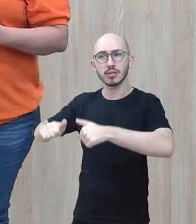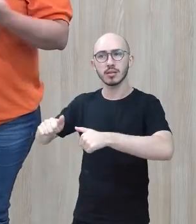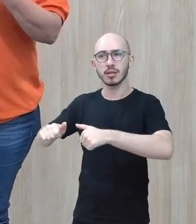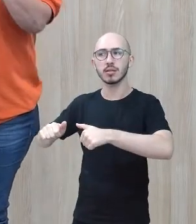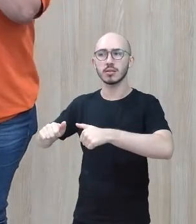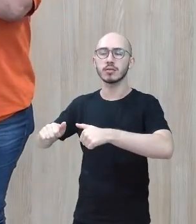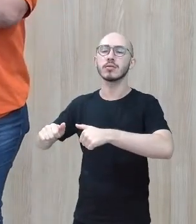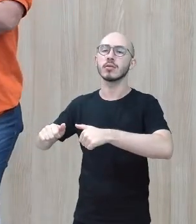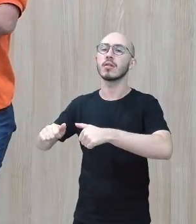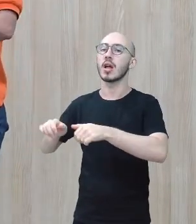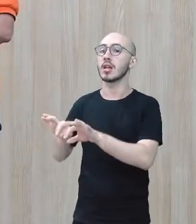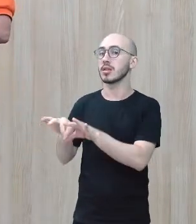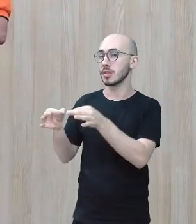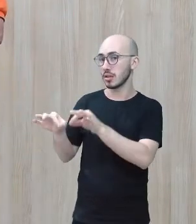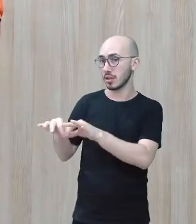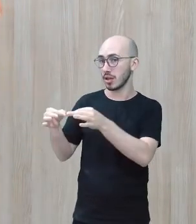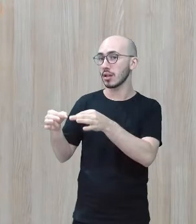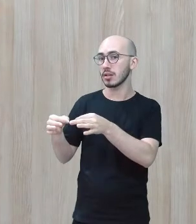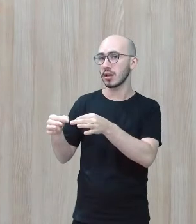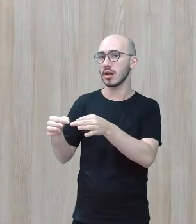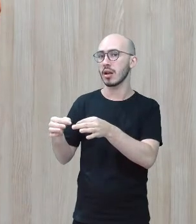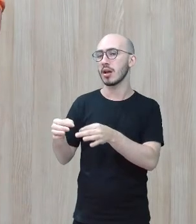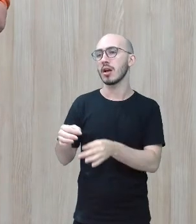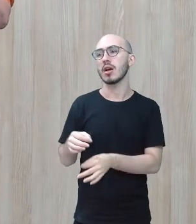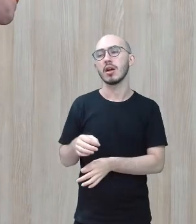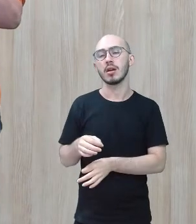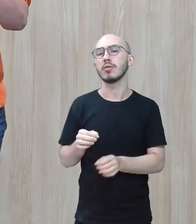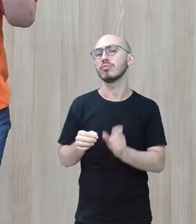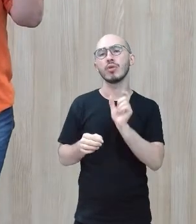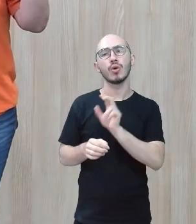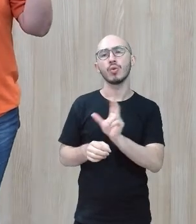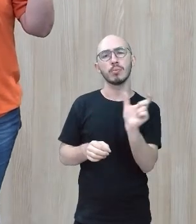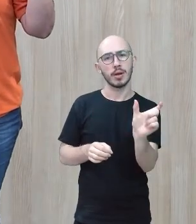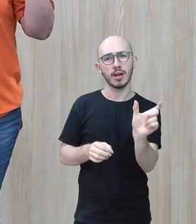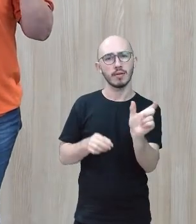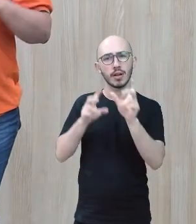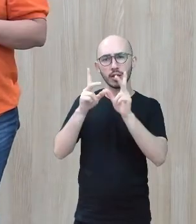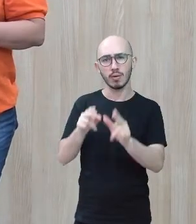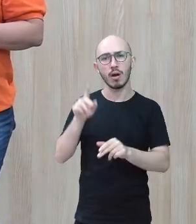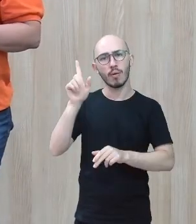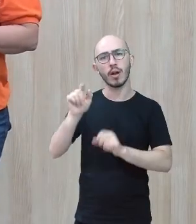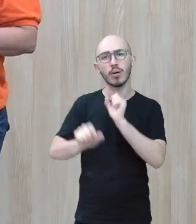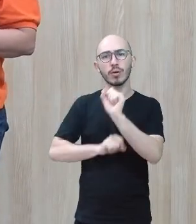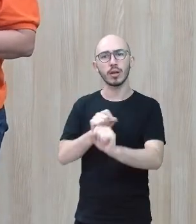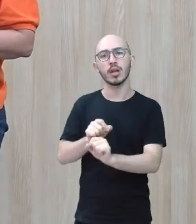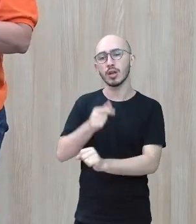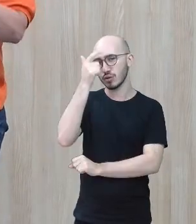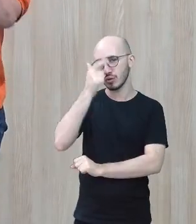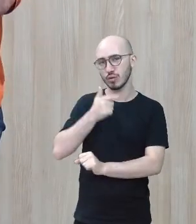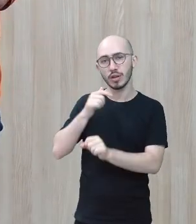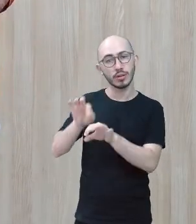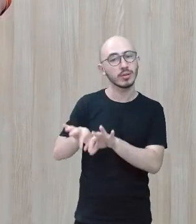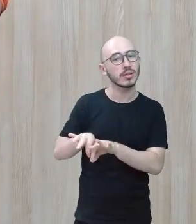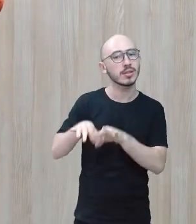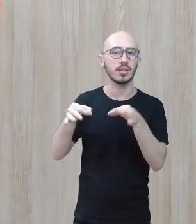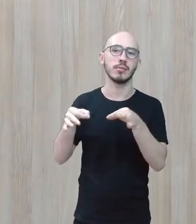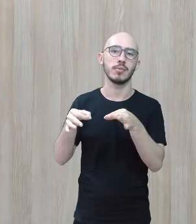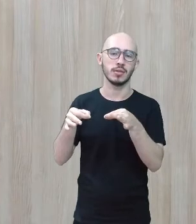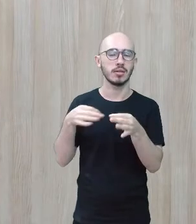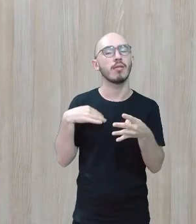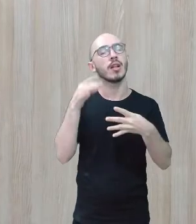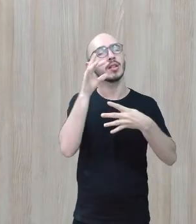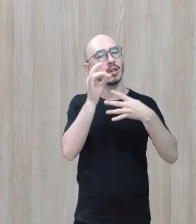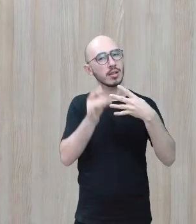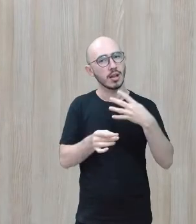palavras, e na análise sintática ele é o sujeito simples. Tá, pessoal? Então, está bem